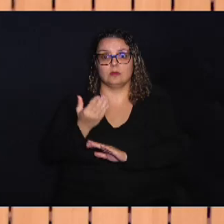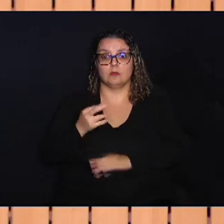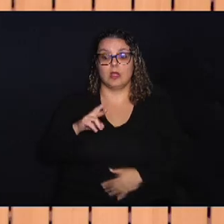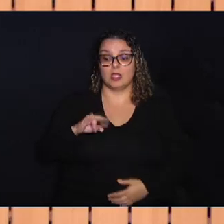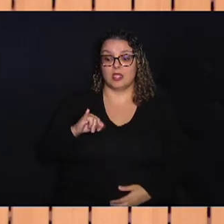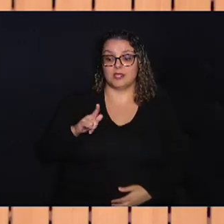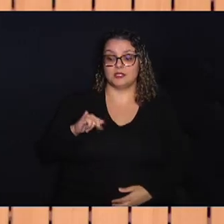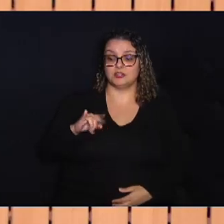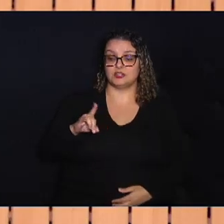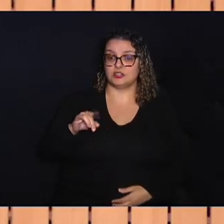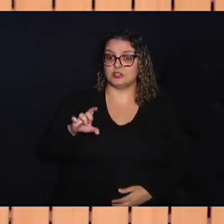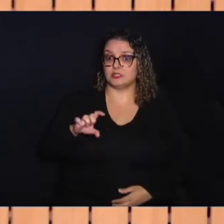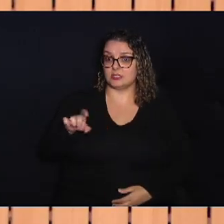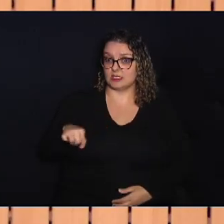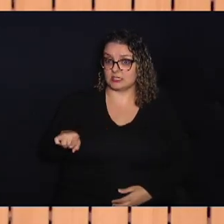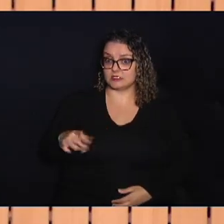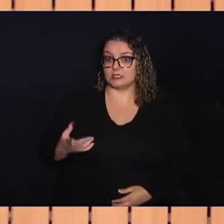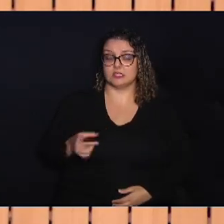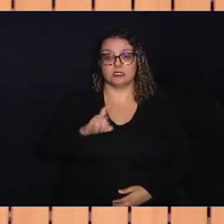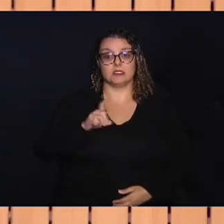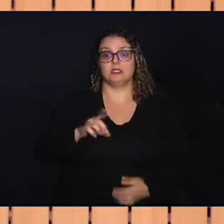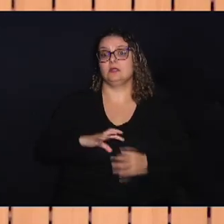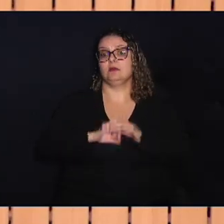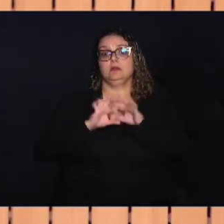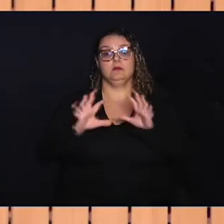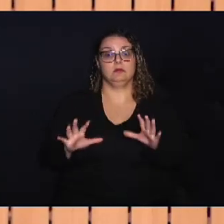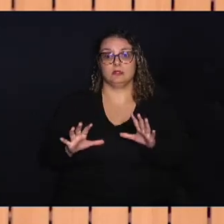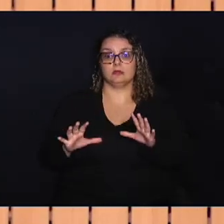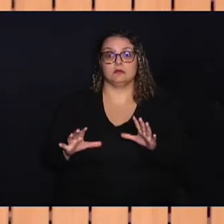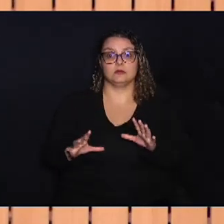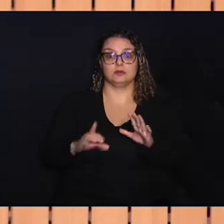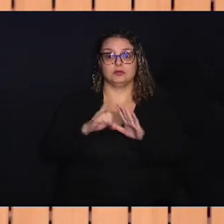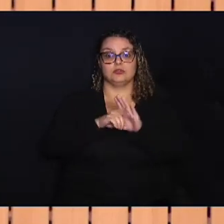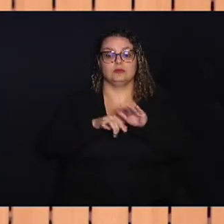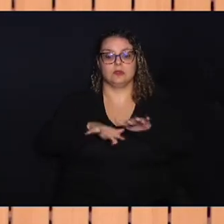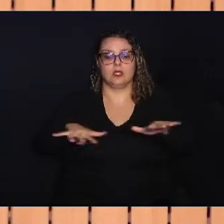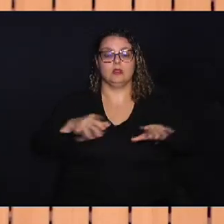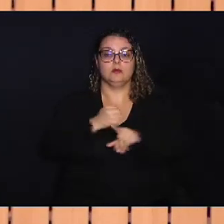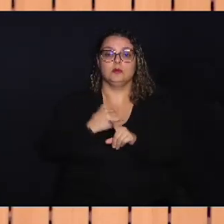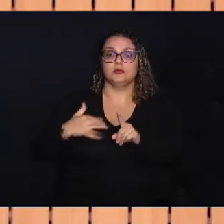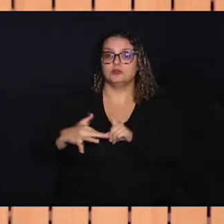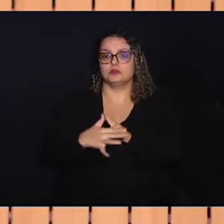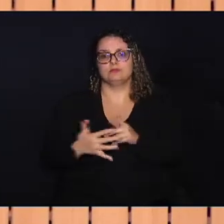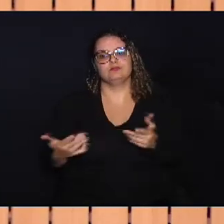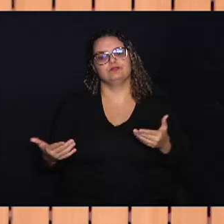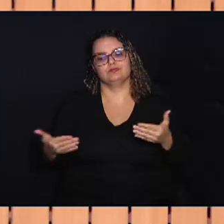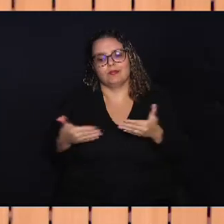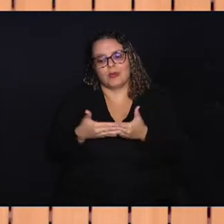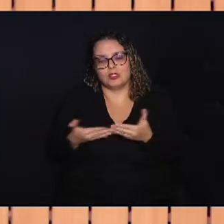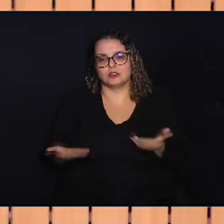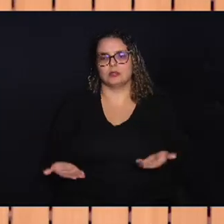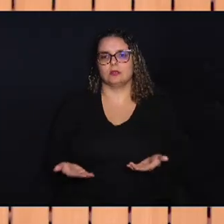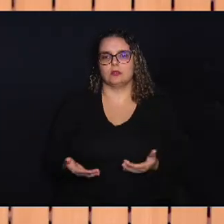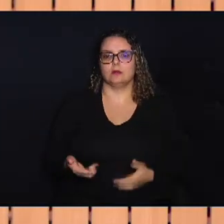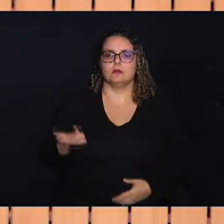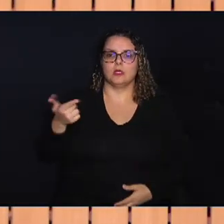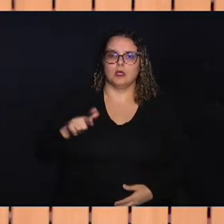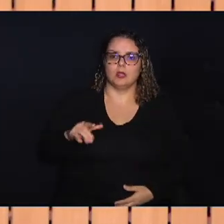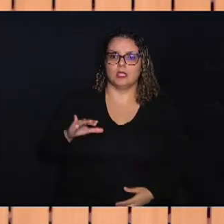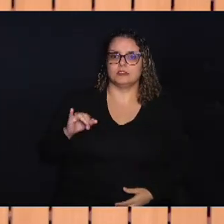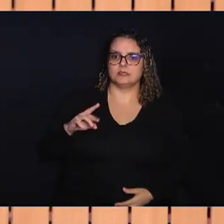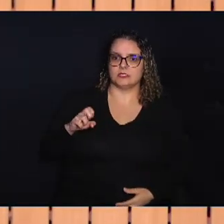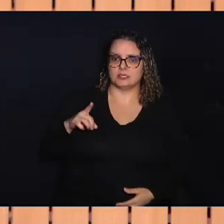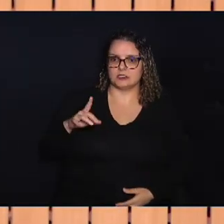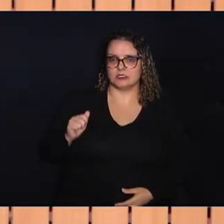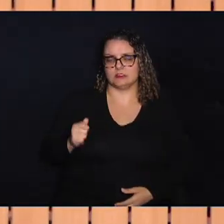rigidez que não permite que você tenha ampliação dos direitos sociais, isso exclusivamente para manter a ciranda financeira,